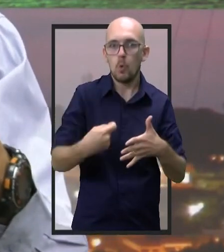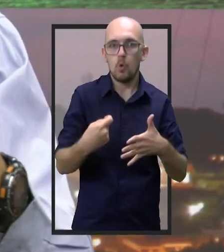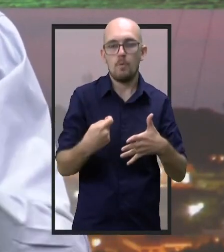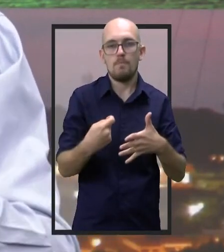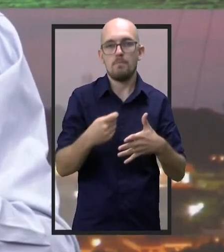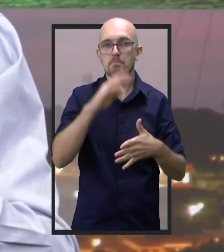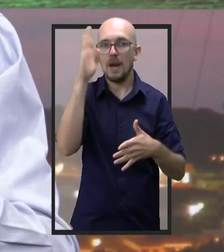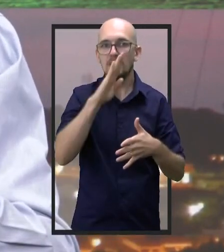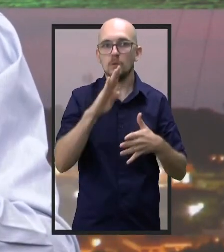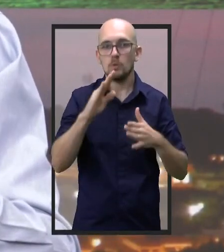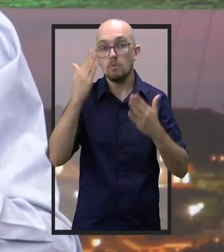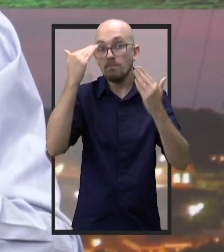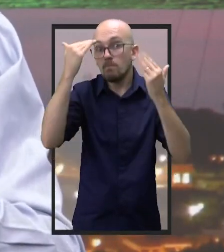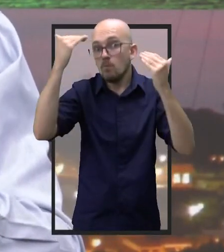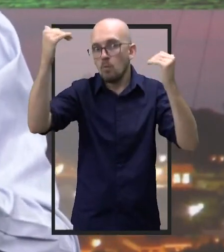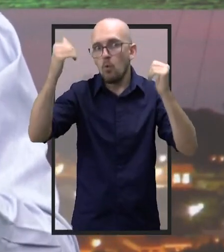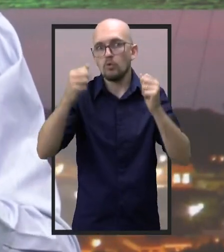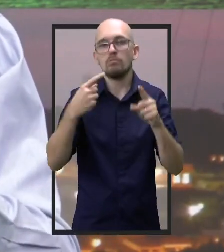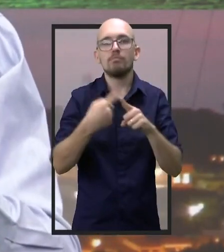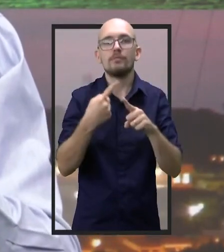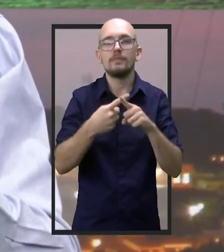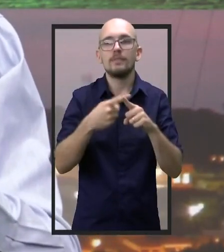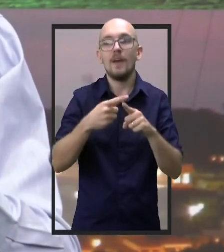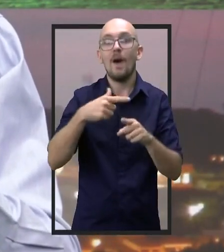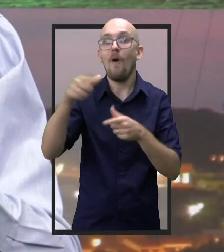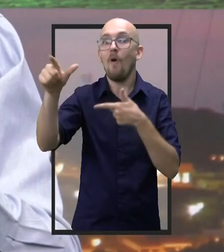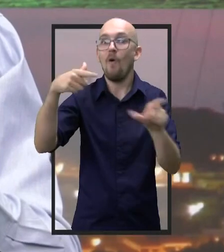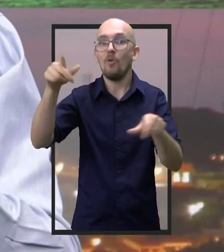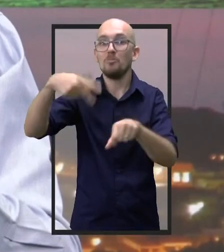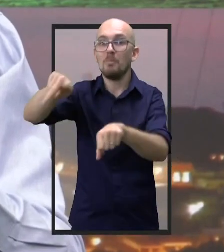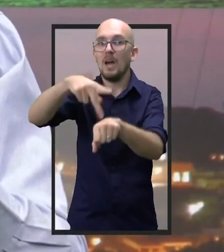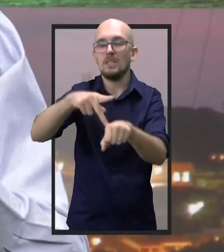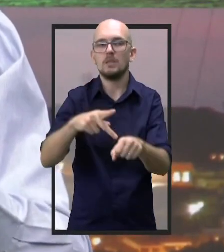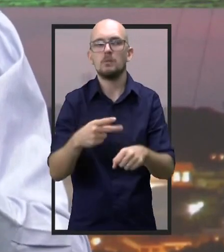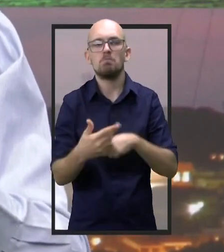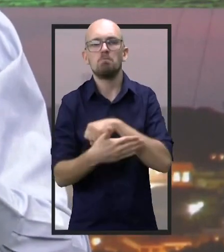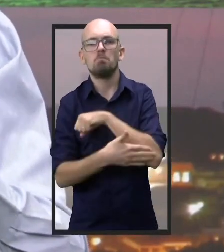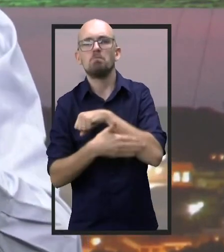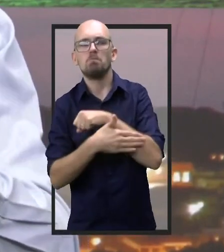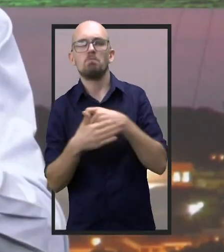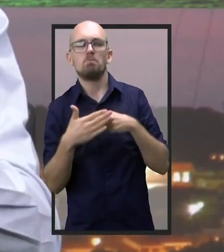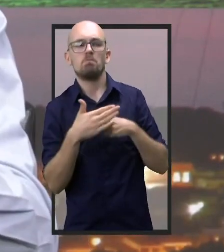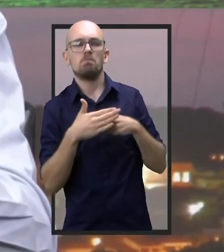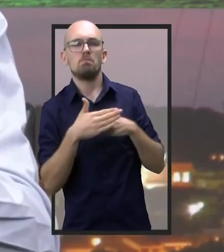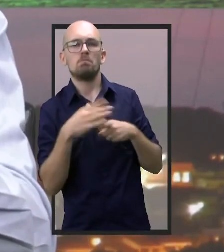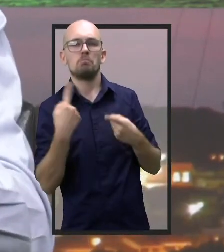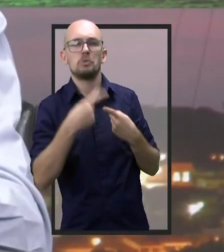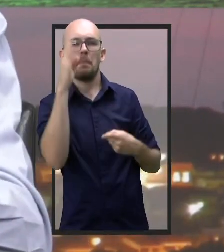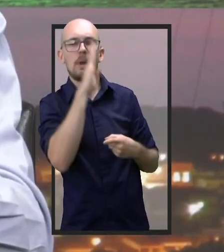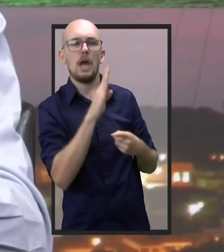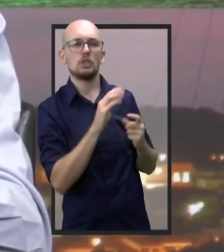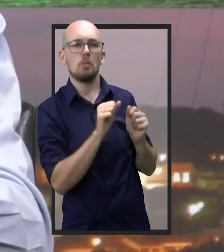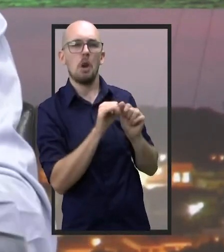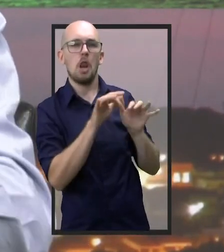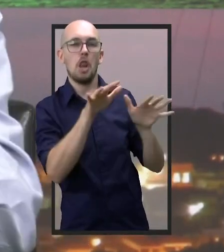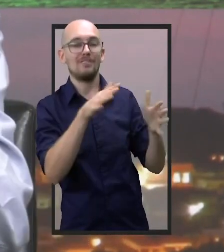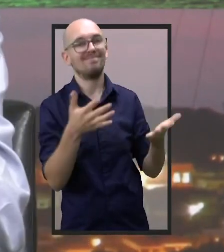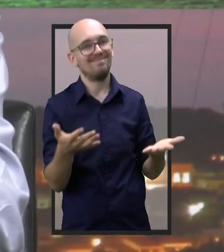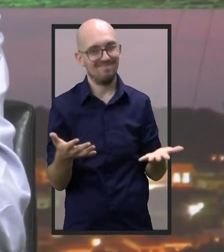essa economia que incomoda as outras economias. Então, se a gente não levar esse verve do